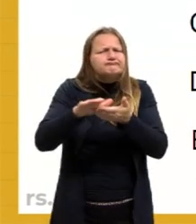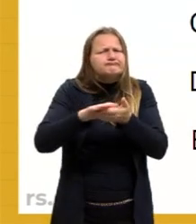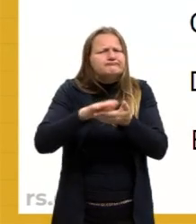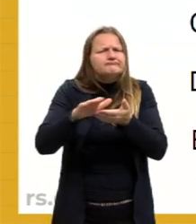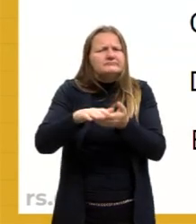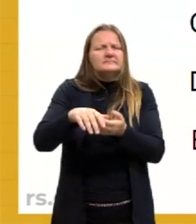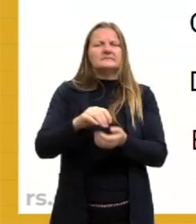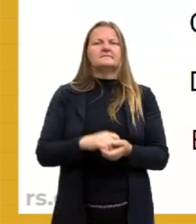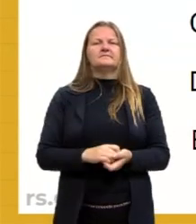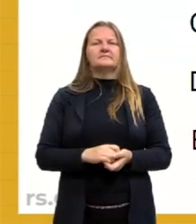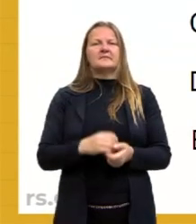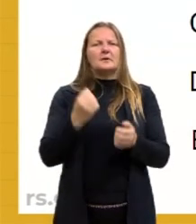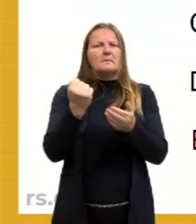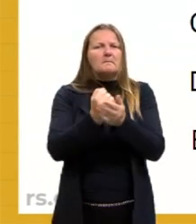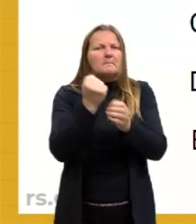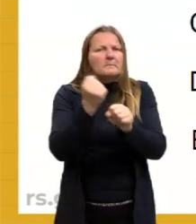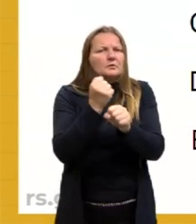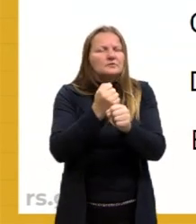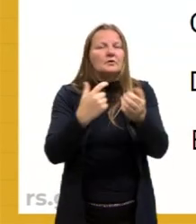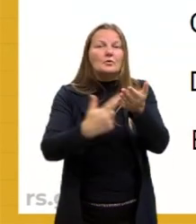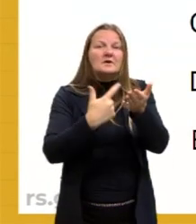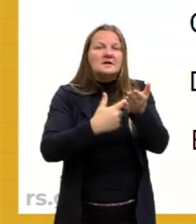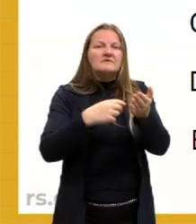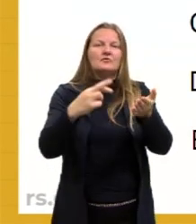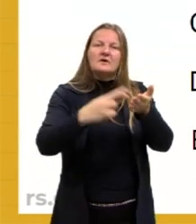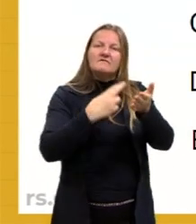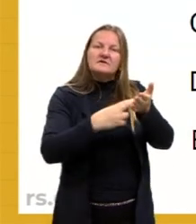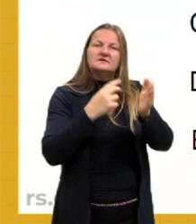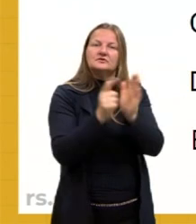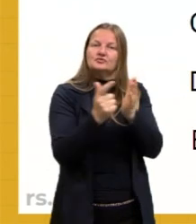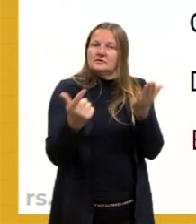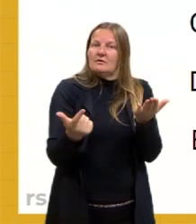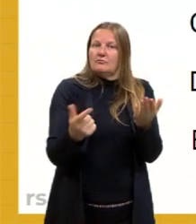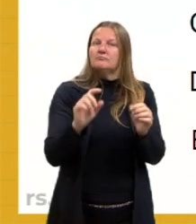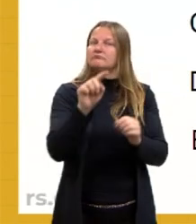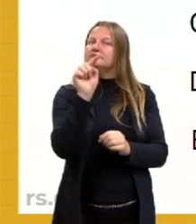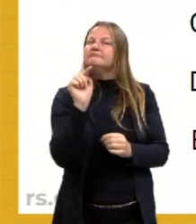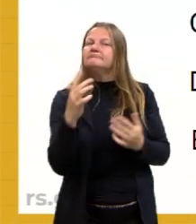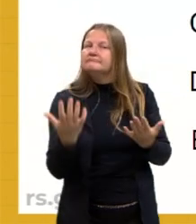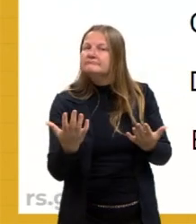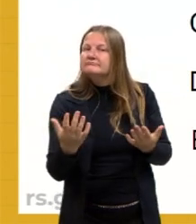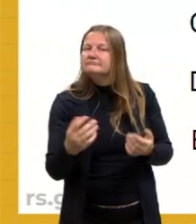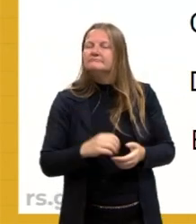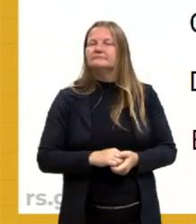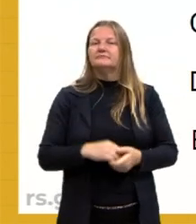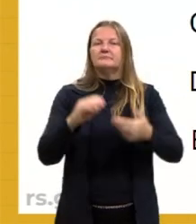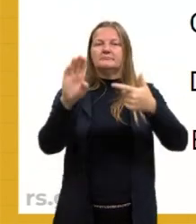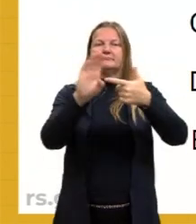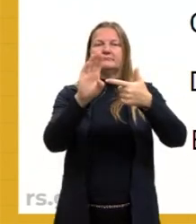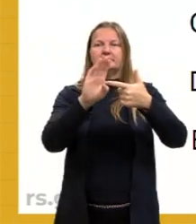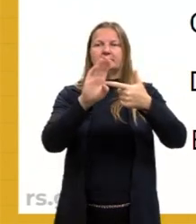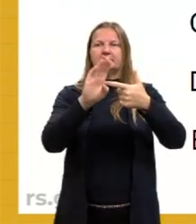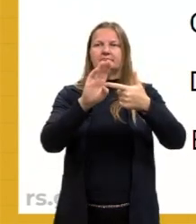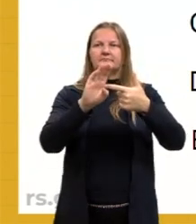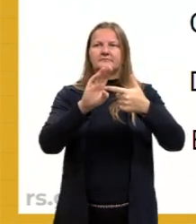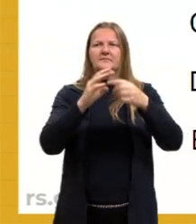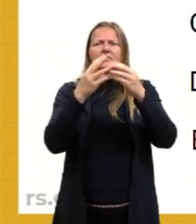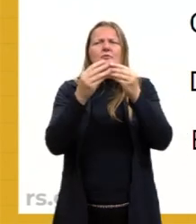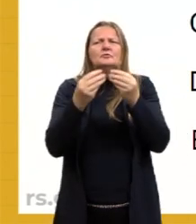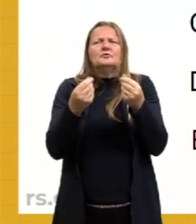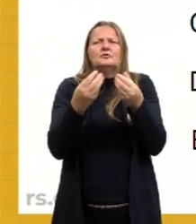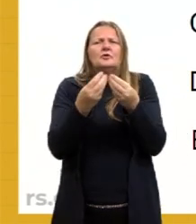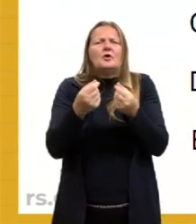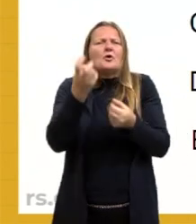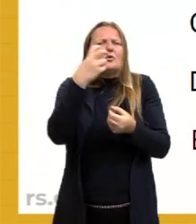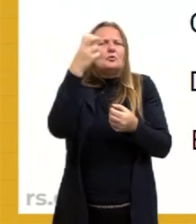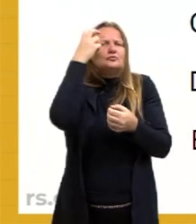por meio da produção de livros revistas e jornais será que é isso letra B de esvaziamento da